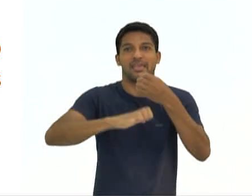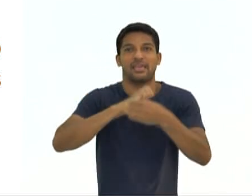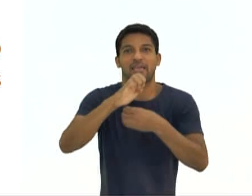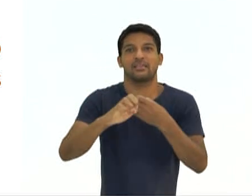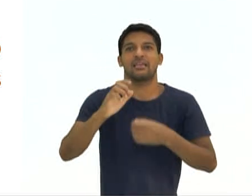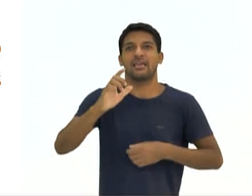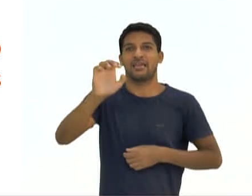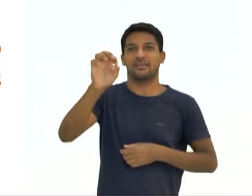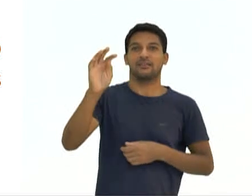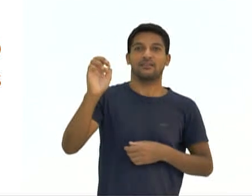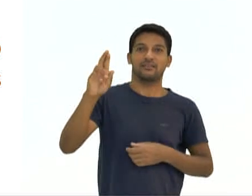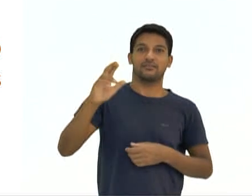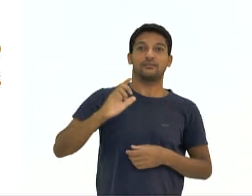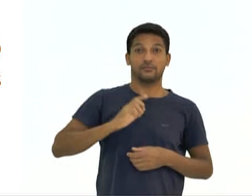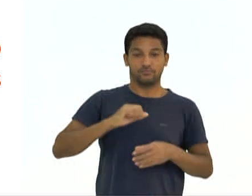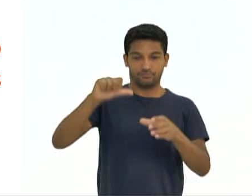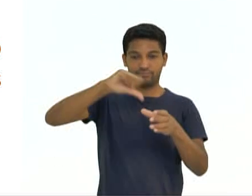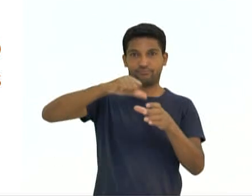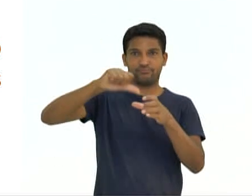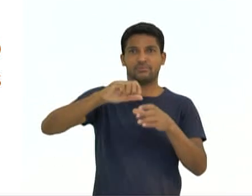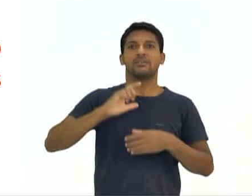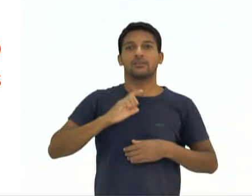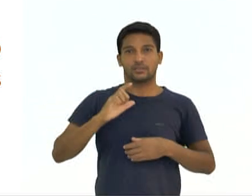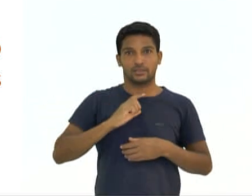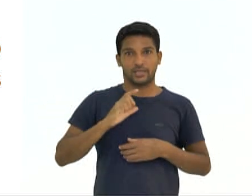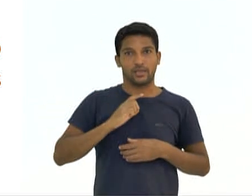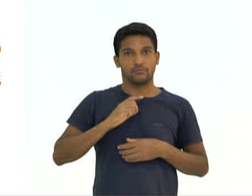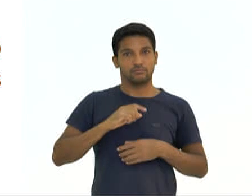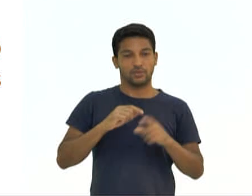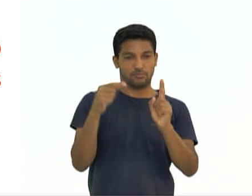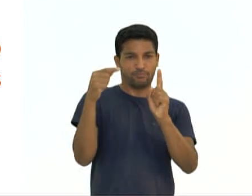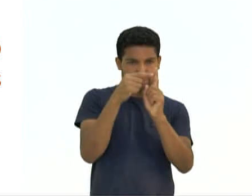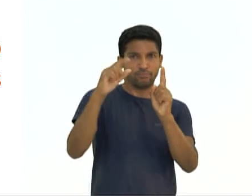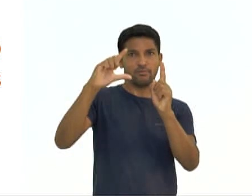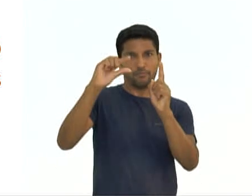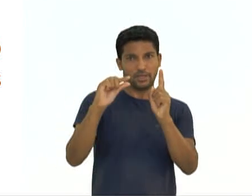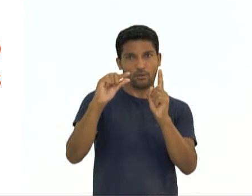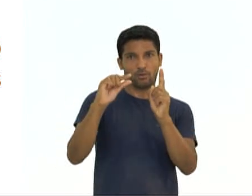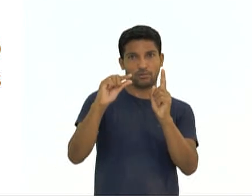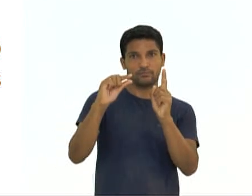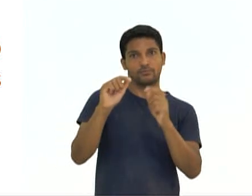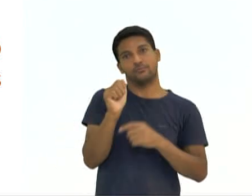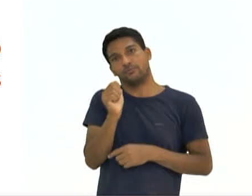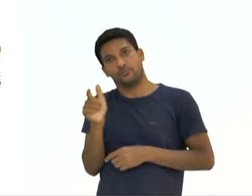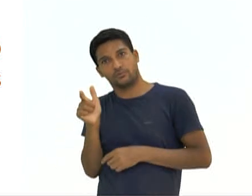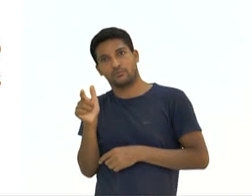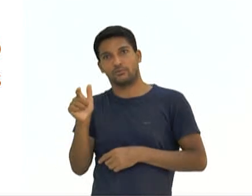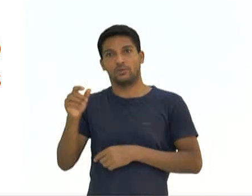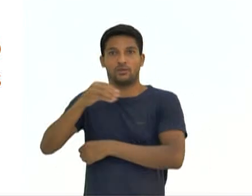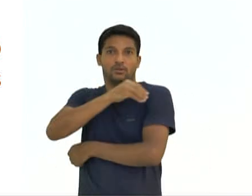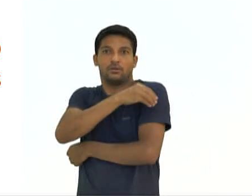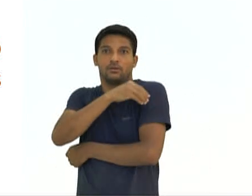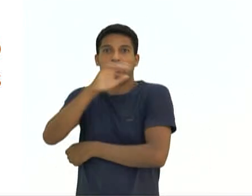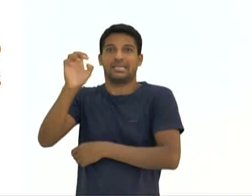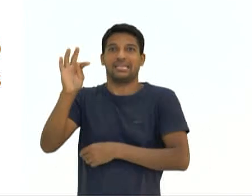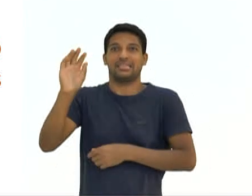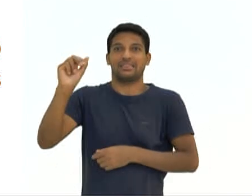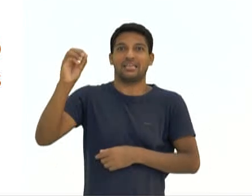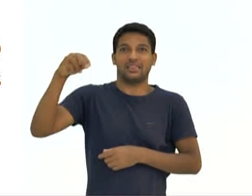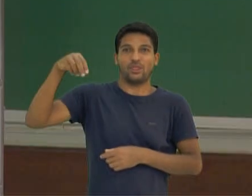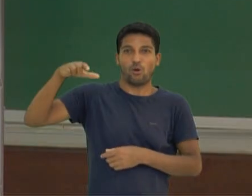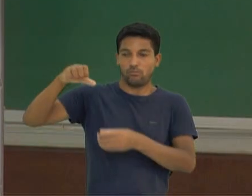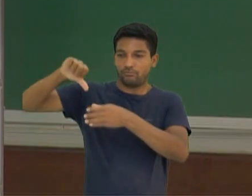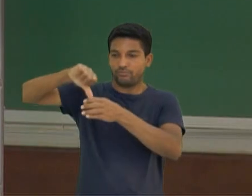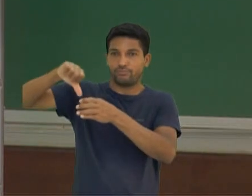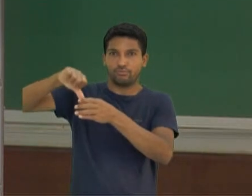ebulição menor, tá? Do que o etanol. Por quê? Porque o etanol ele forma ligação de